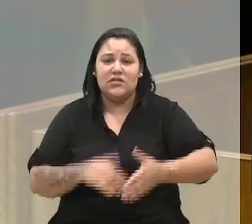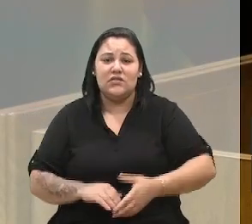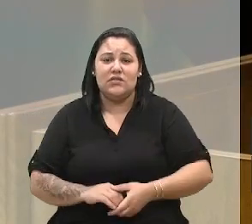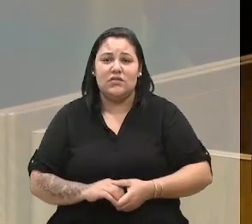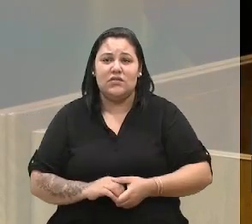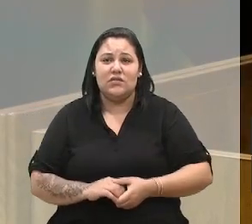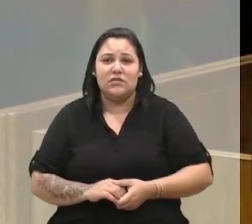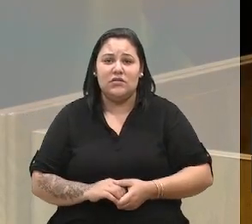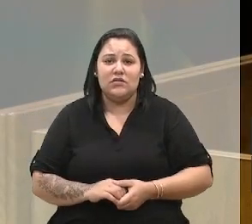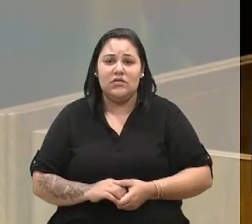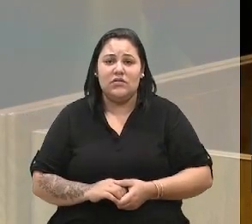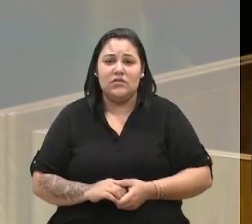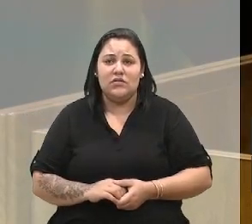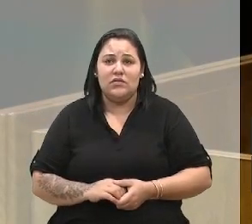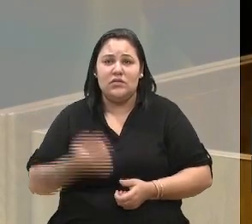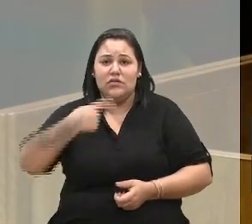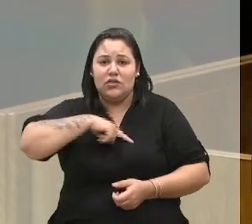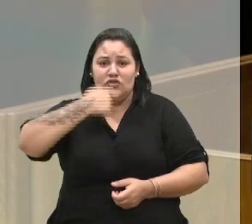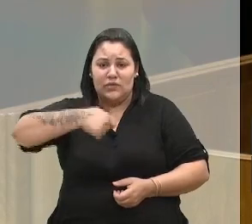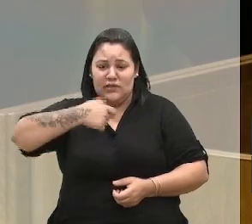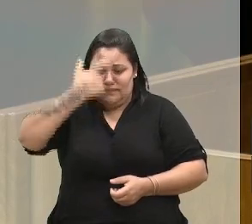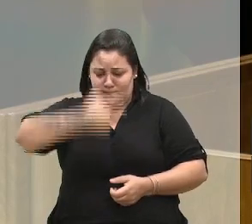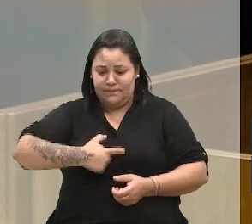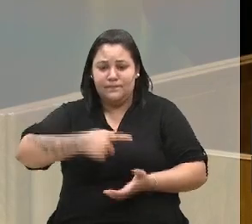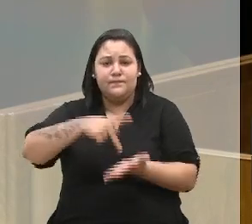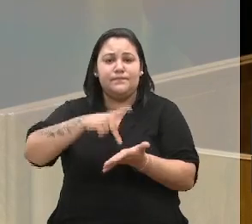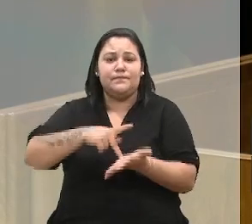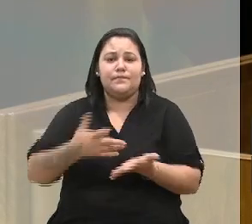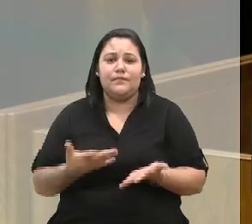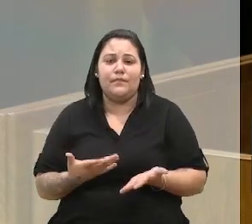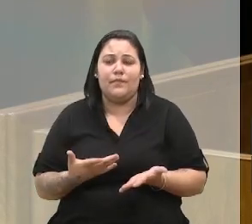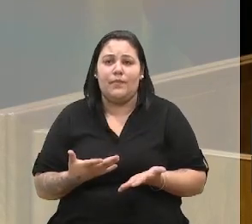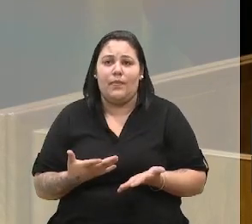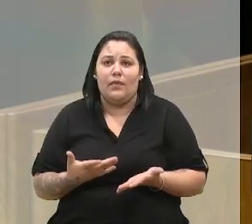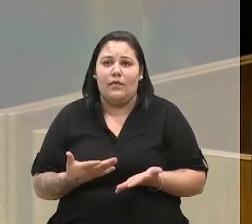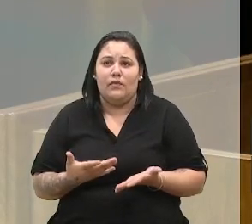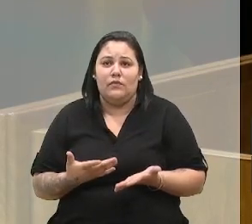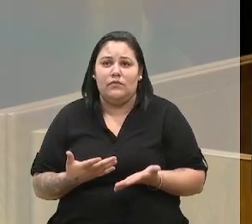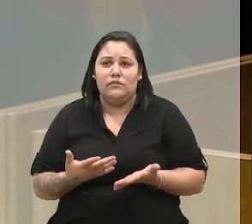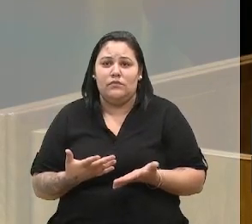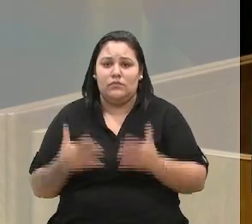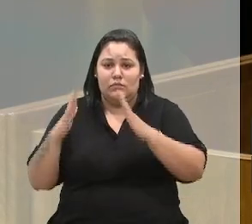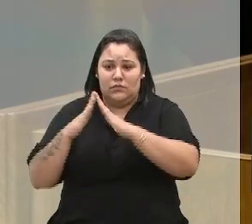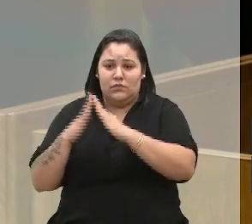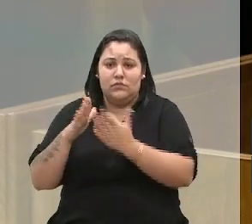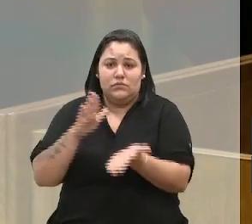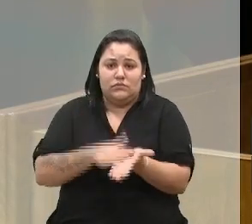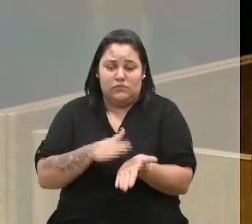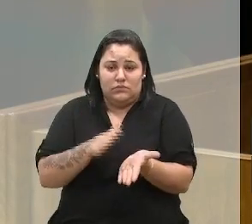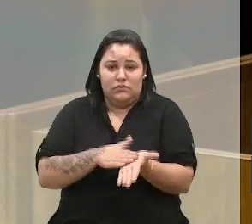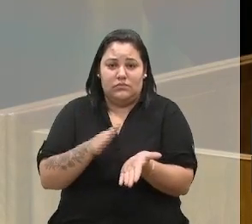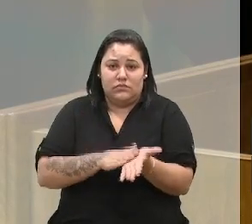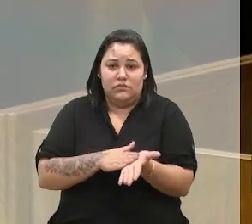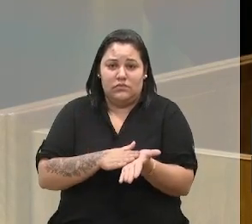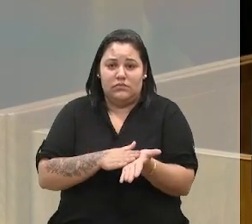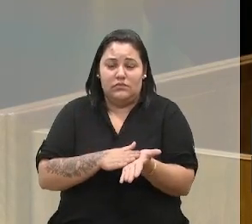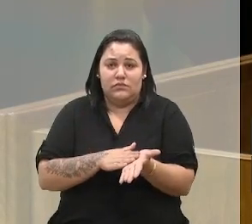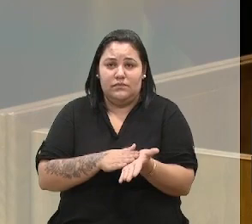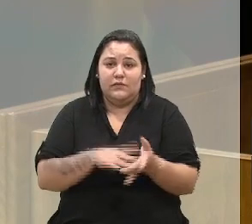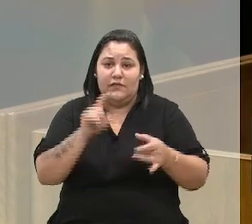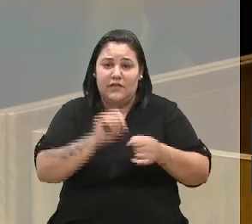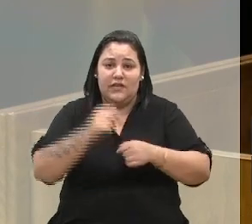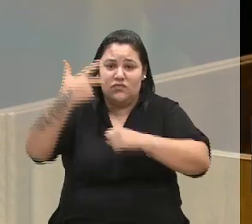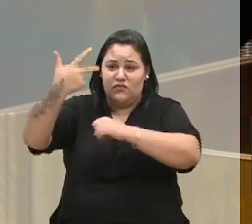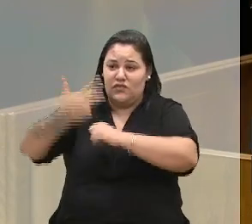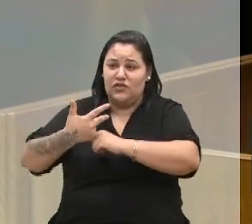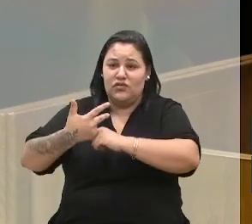Só que nós precisamos ser verdadeiros, gente. Uma parte... Quando o morador cobra, quando o morador faz um vídeo, eu